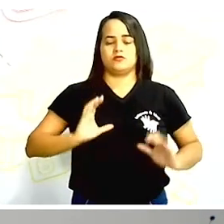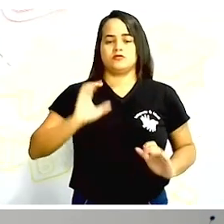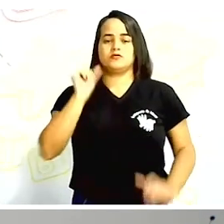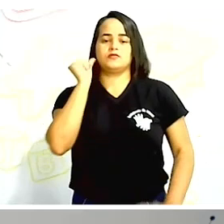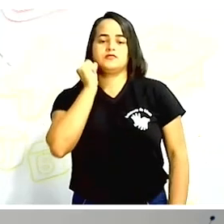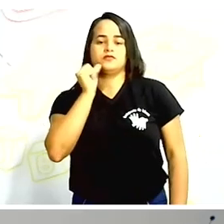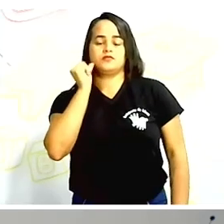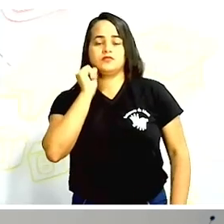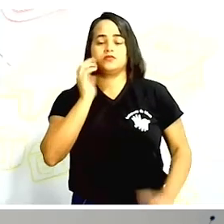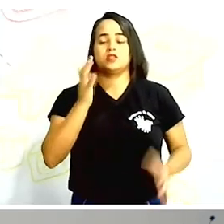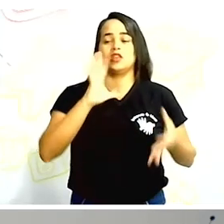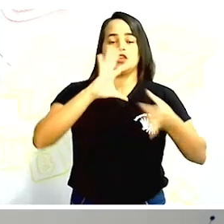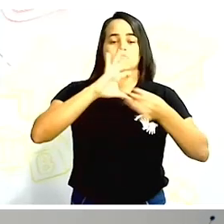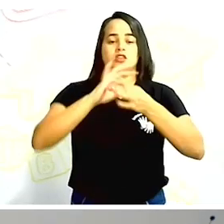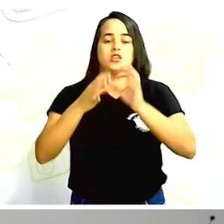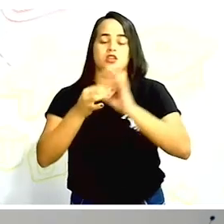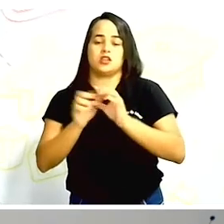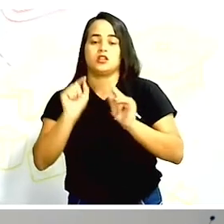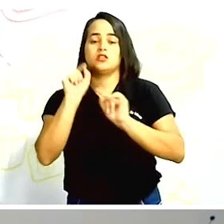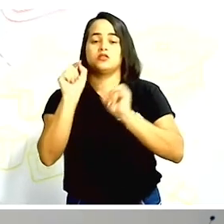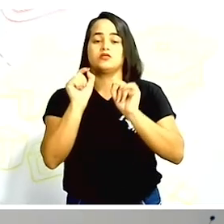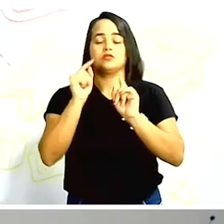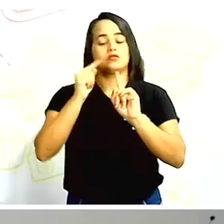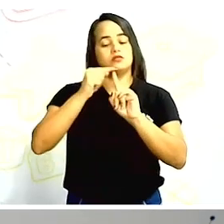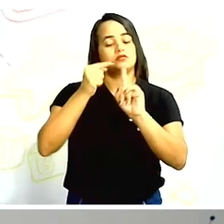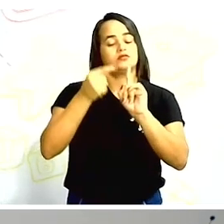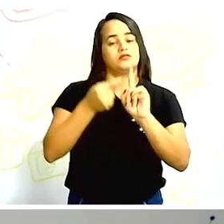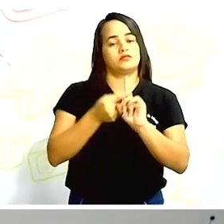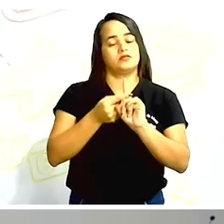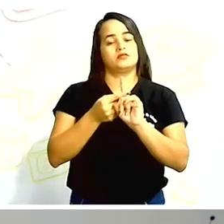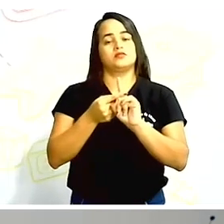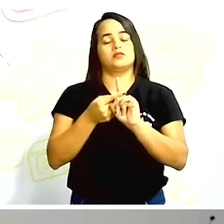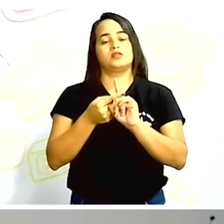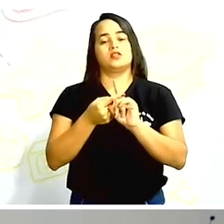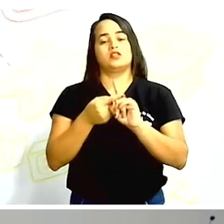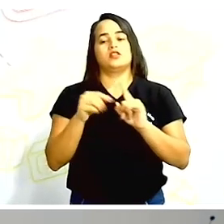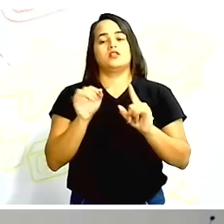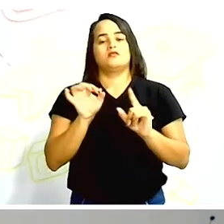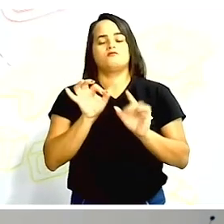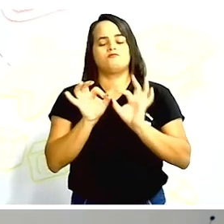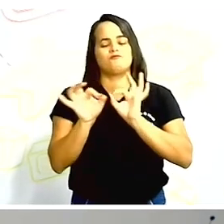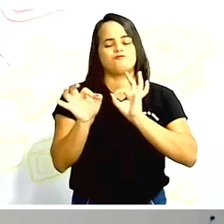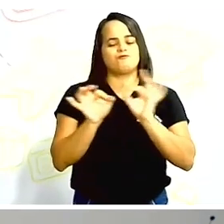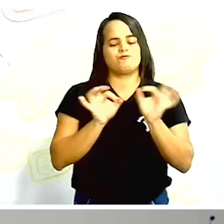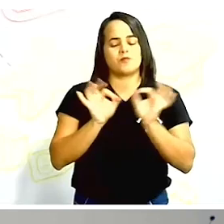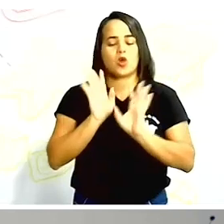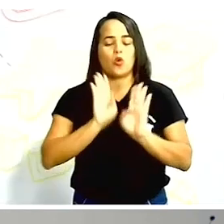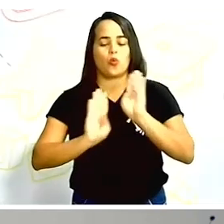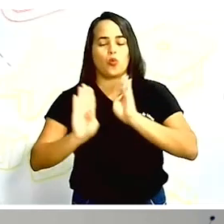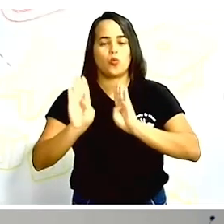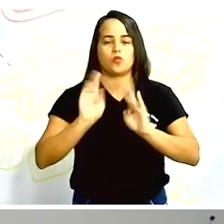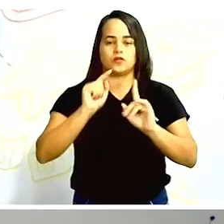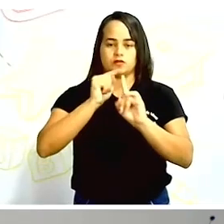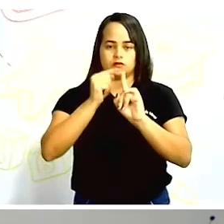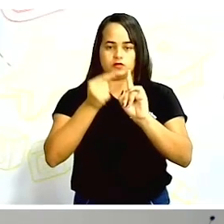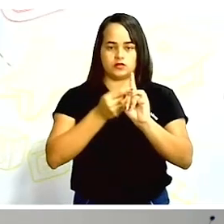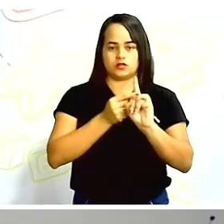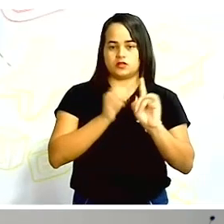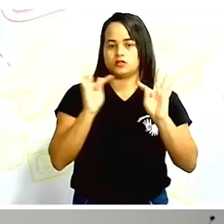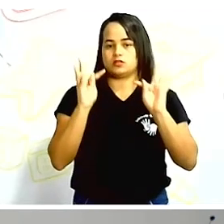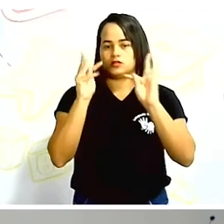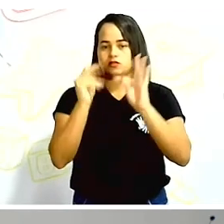à gestação, certo? Ela faz como se fosse, faz a manutenção toda praticamente da gravidez. Então,